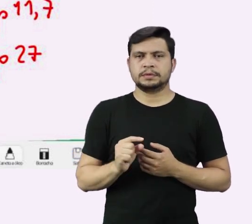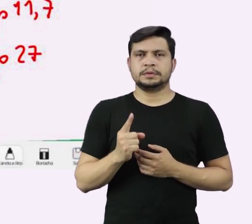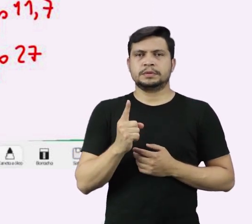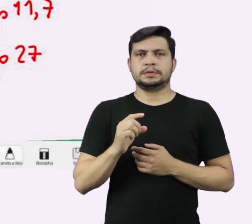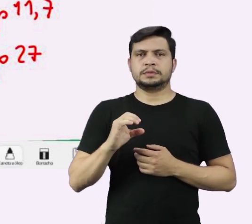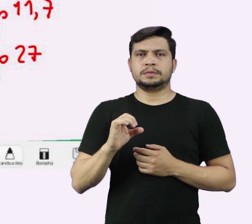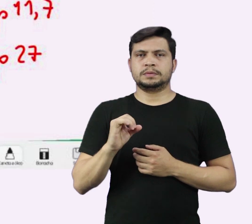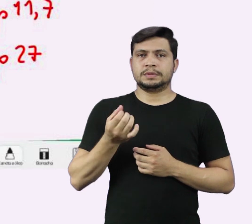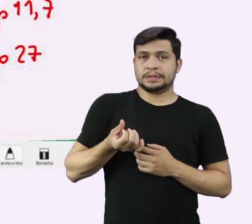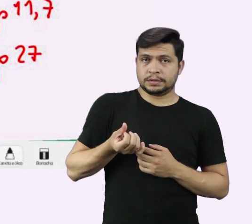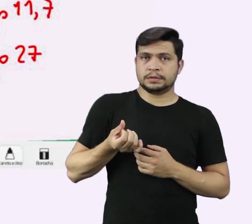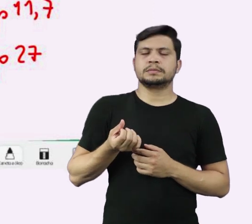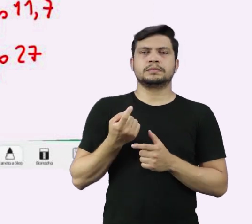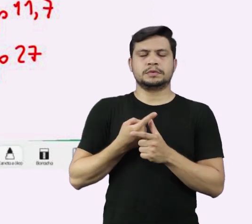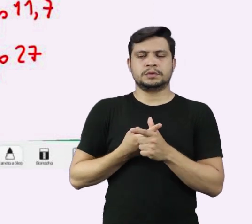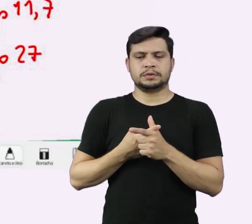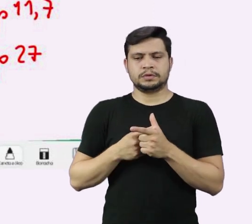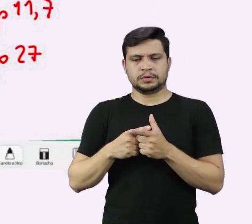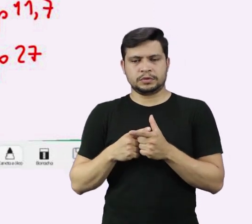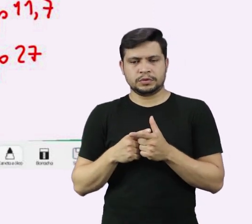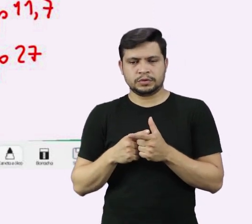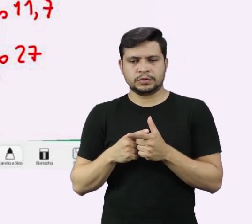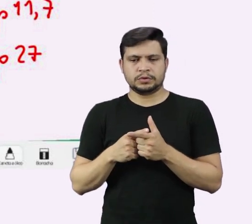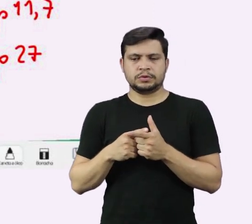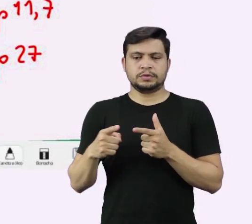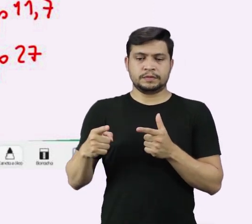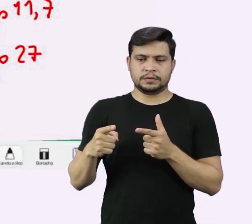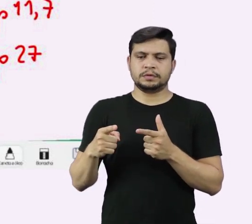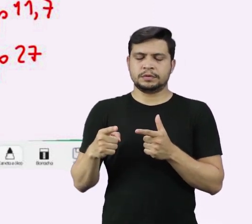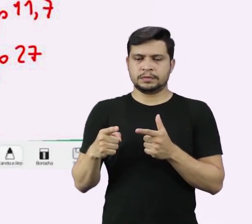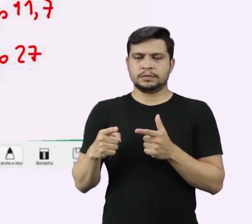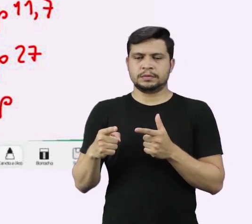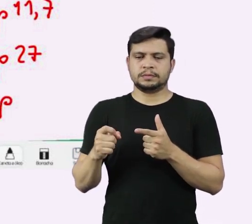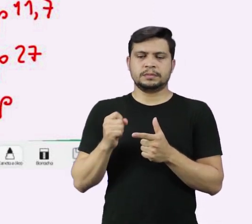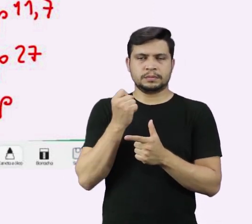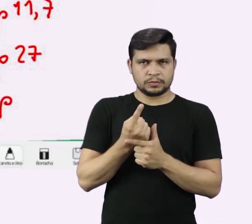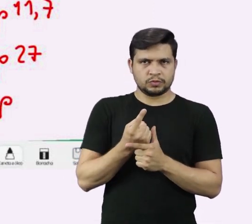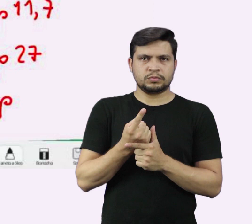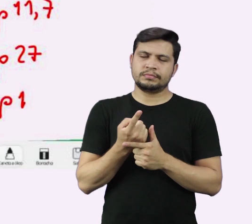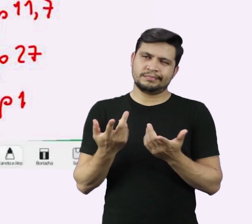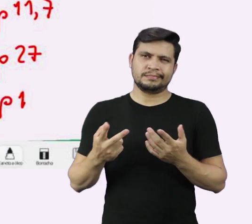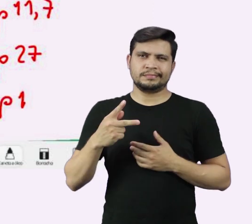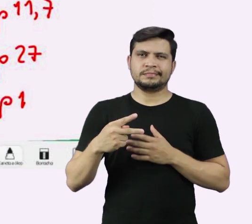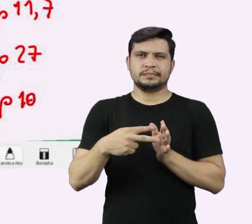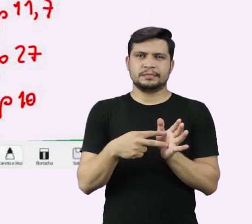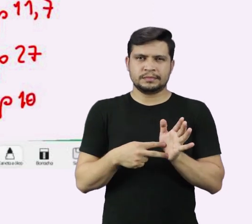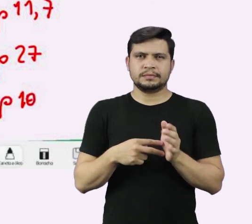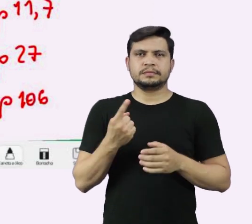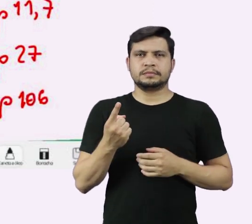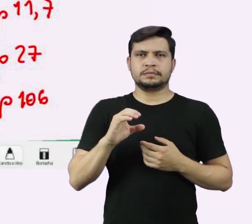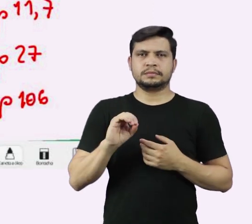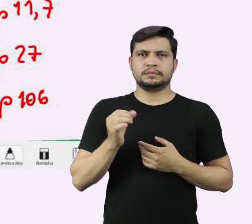106 dividido por 1, que no caso vai dar ρ, que multiplica